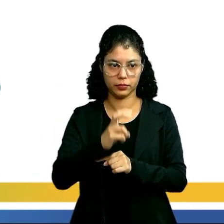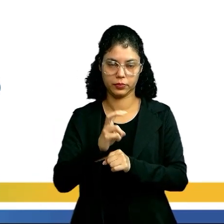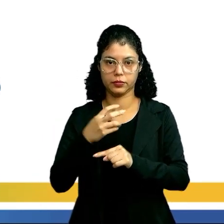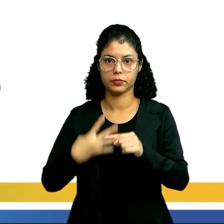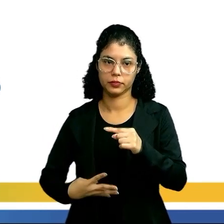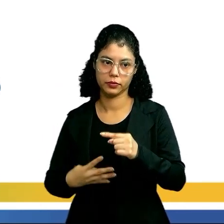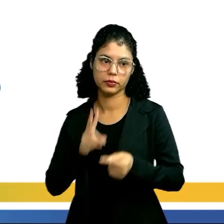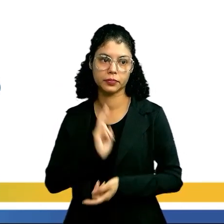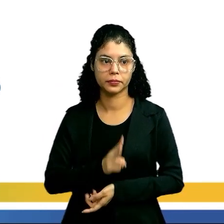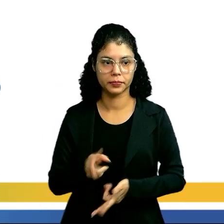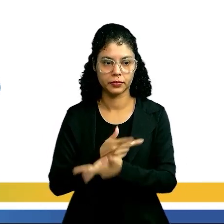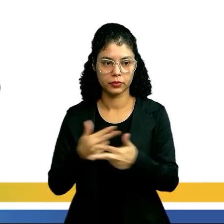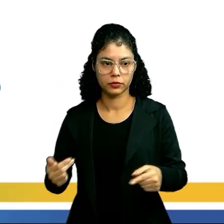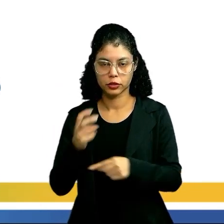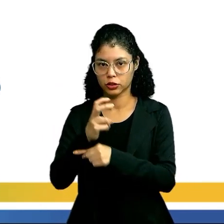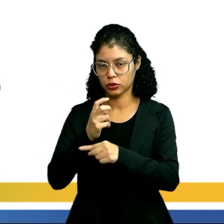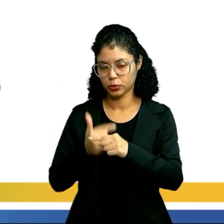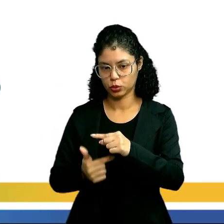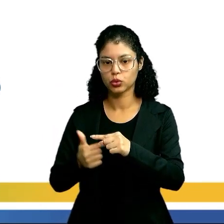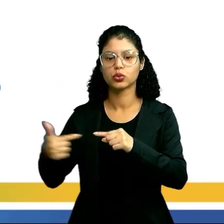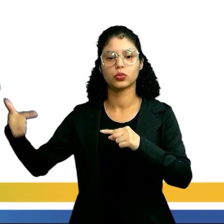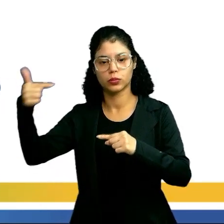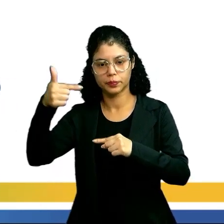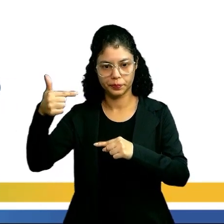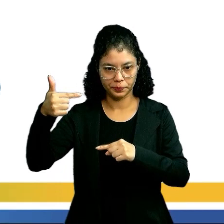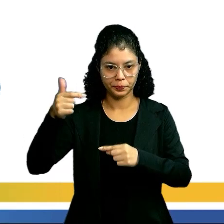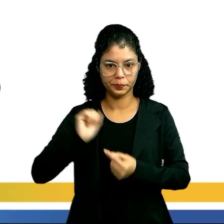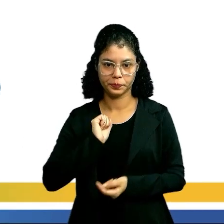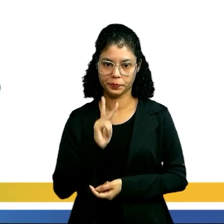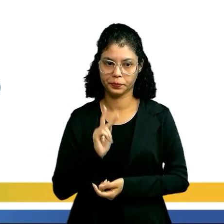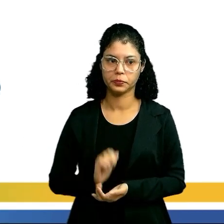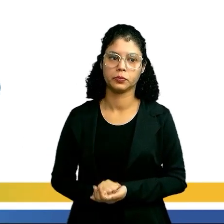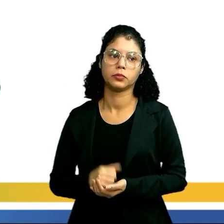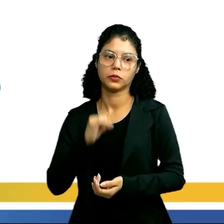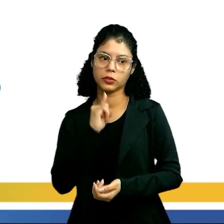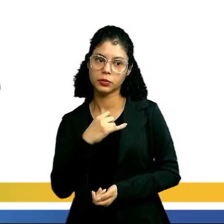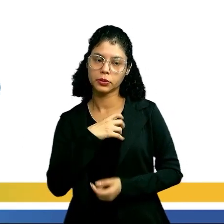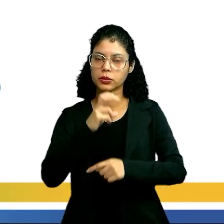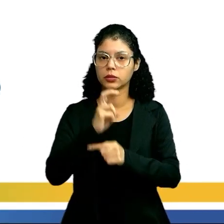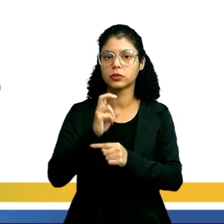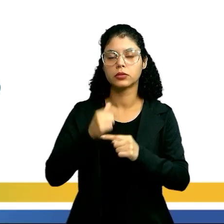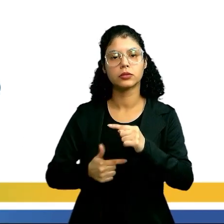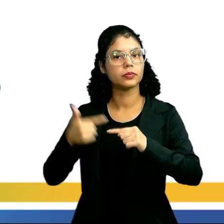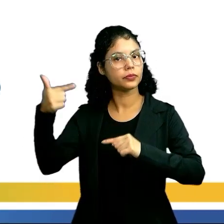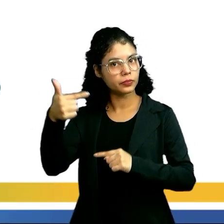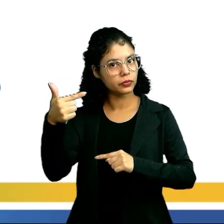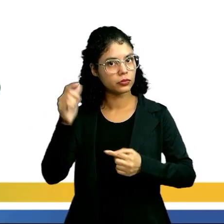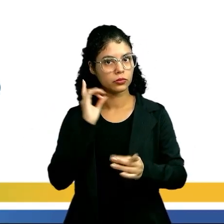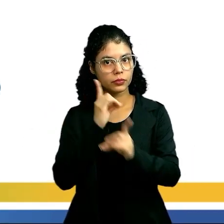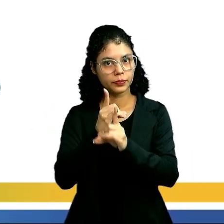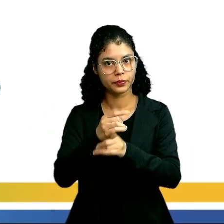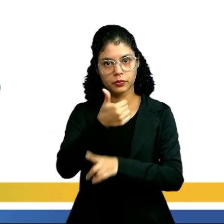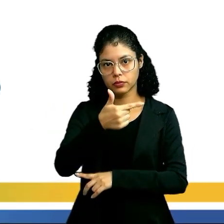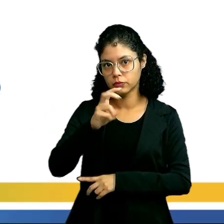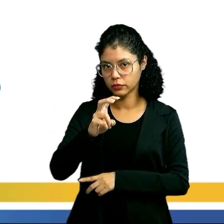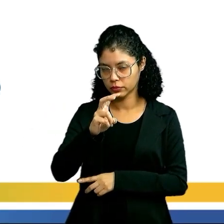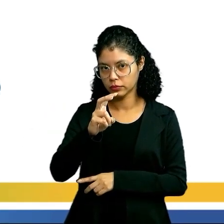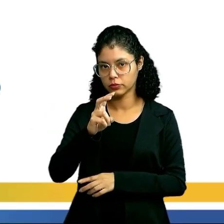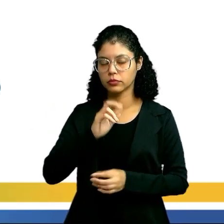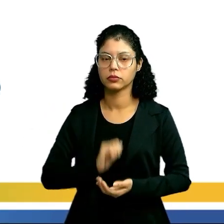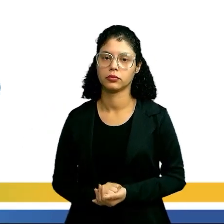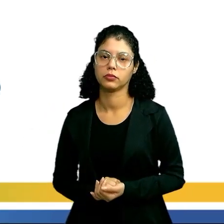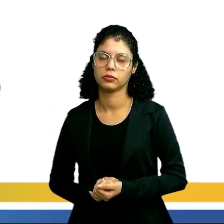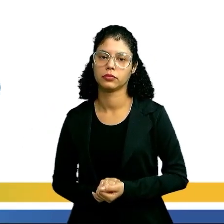é a mesma coisa que 5 sobre 2 ao quadrado, tá? Se eu pegar 5 sobre 2 ao quadrado, eu encontro 25